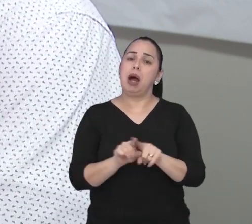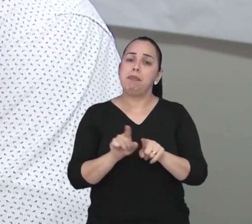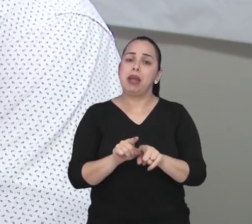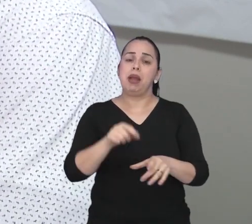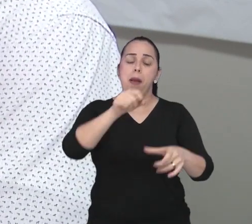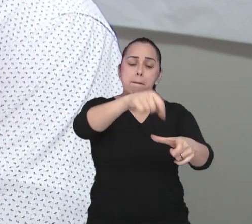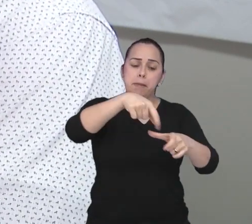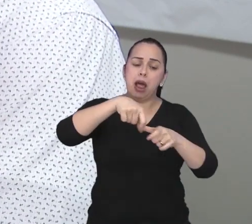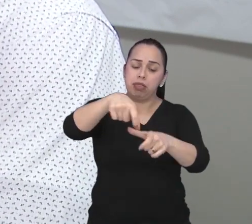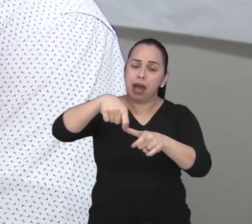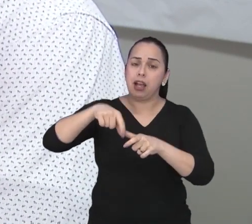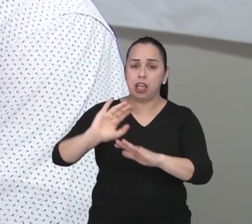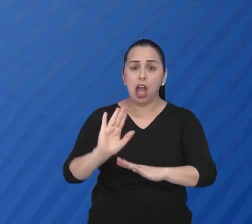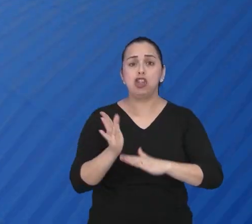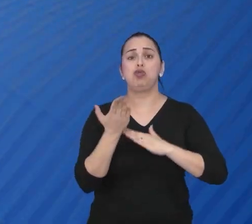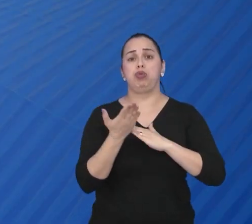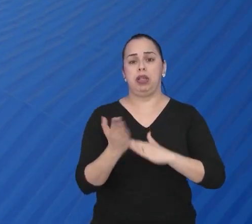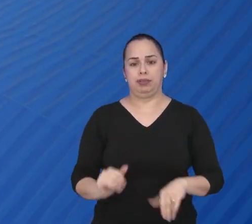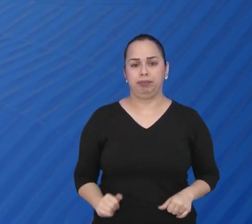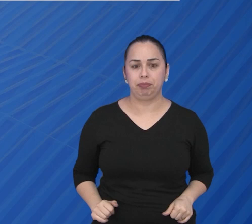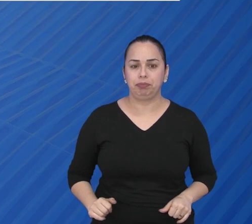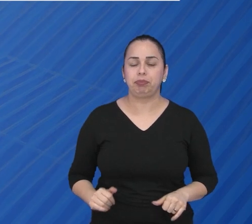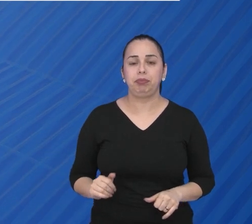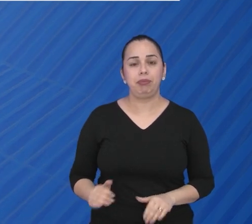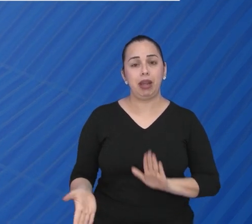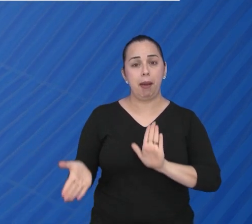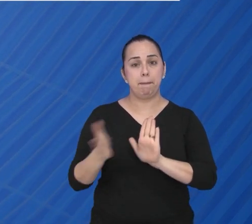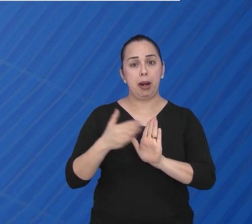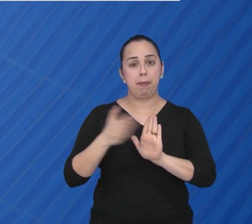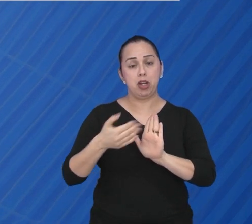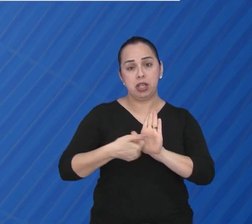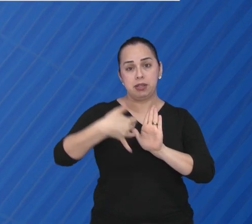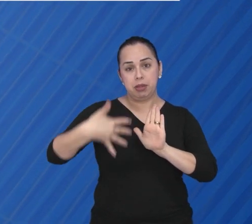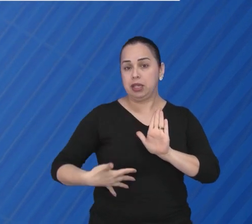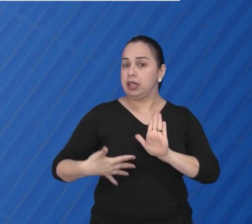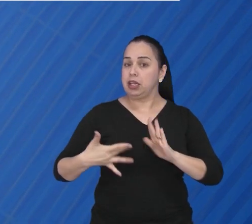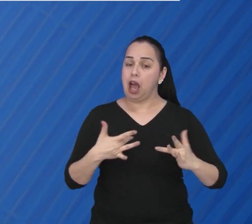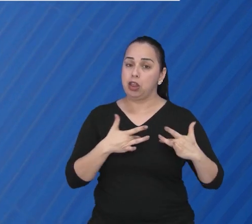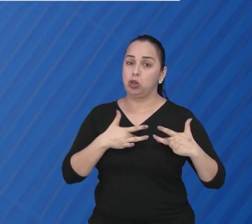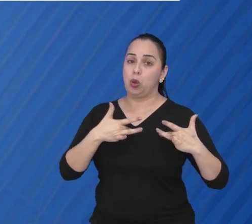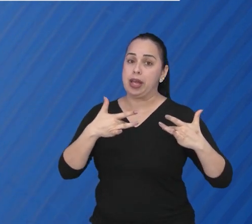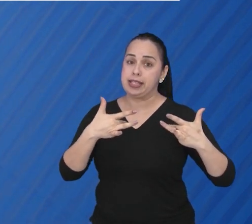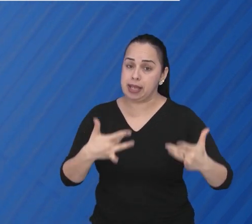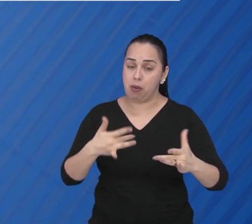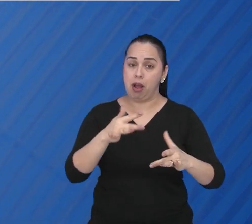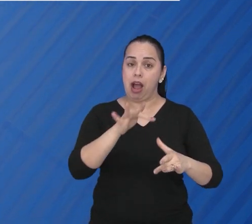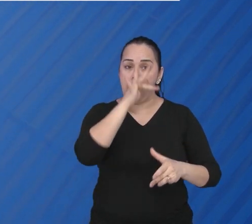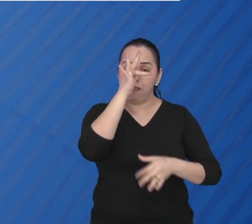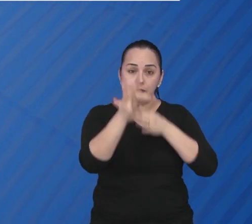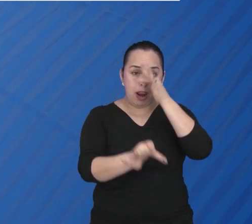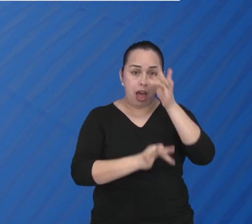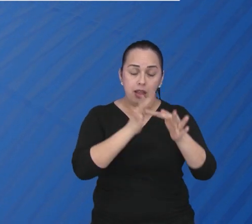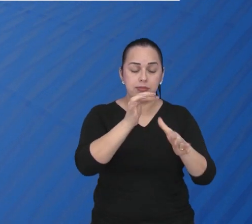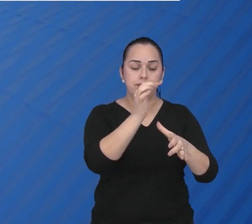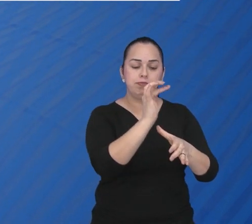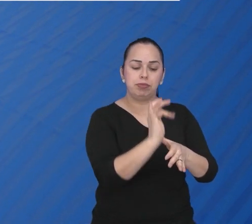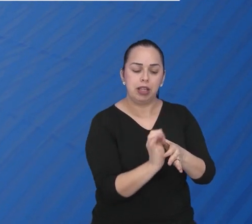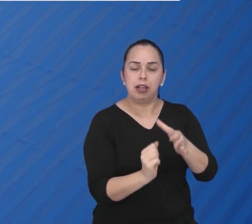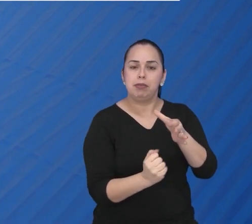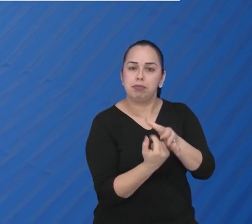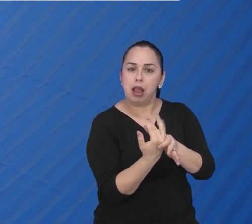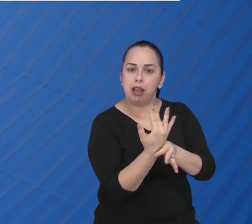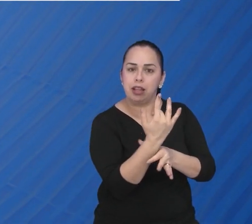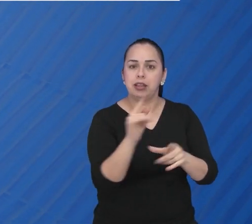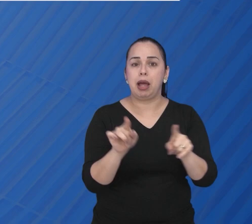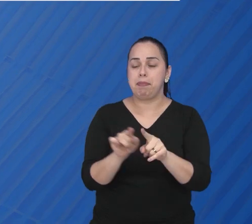possa plantar esses repelentes naturais. A proposta prevê a doação e o cultivo das mudas. E também propõe o plantio